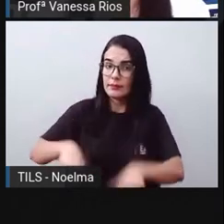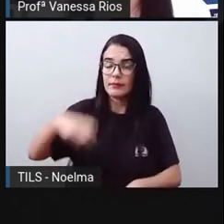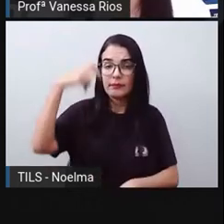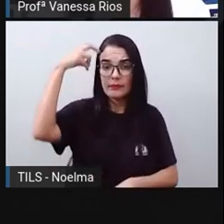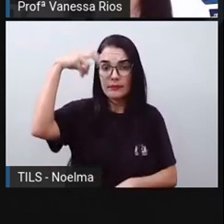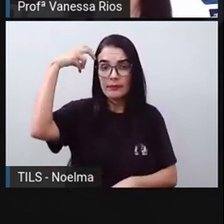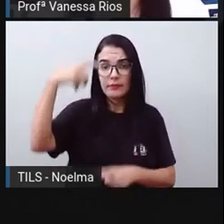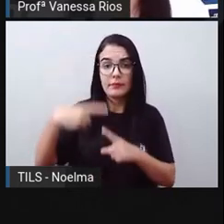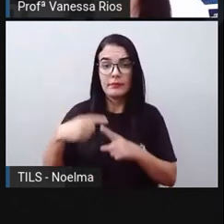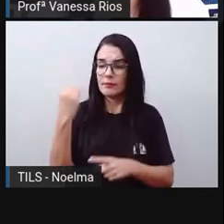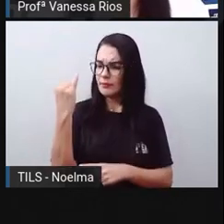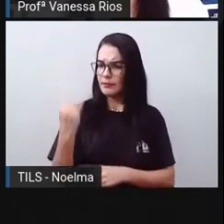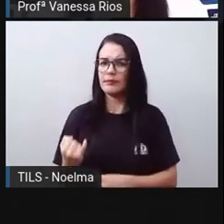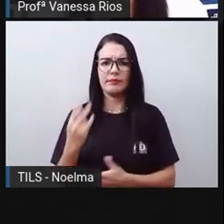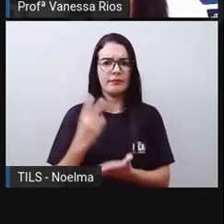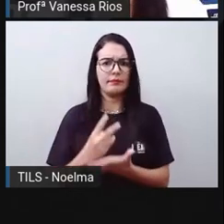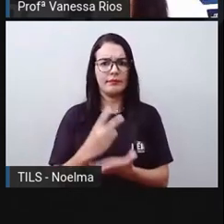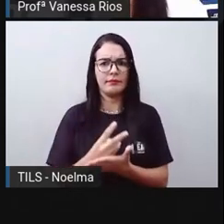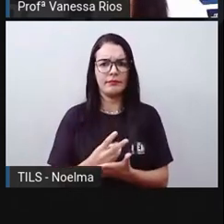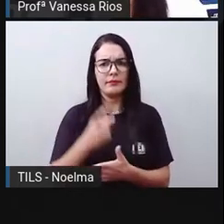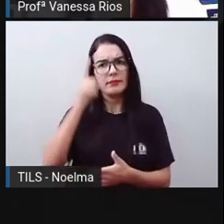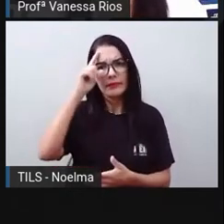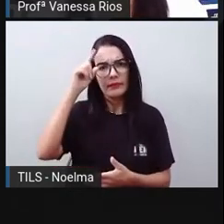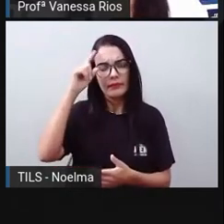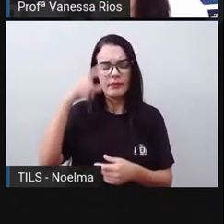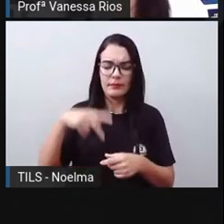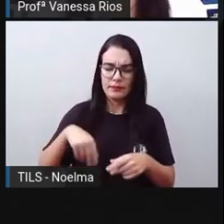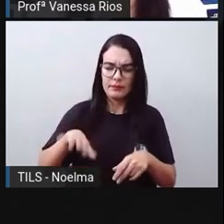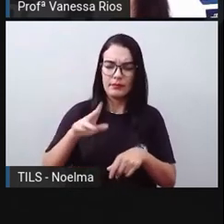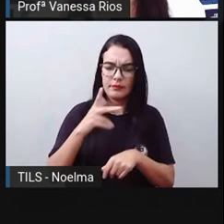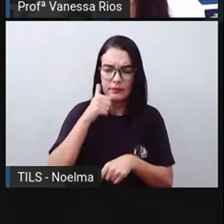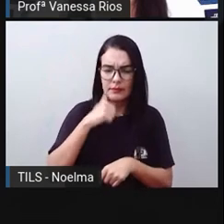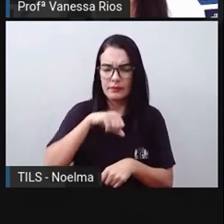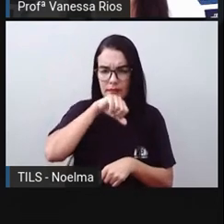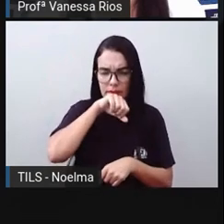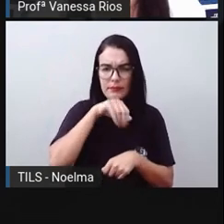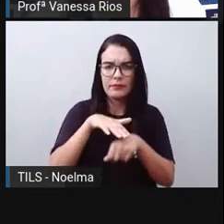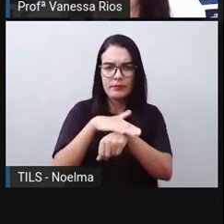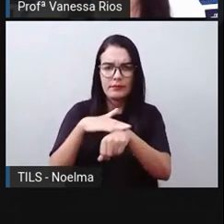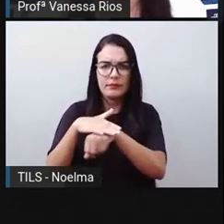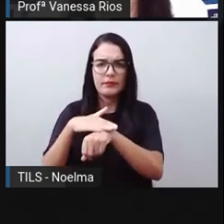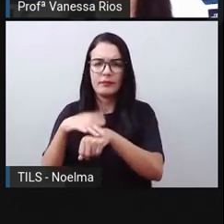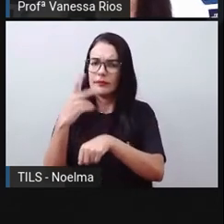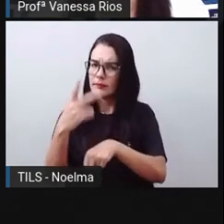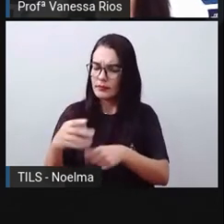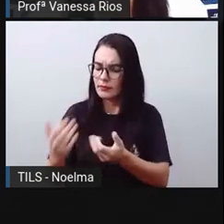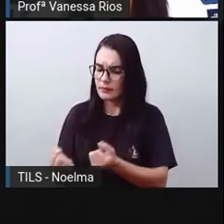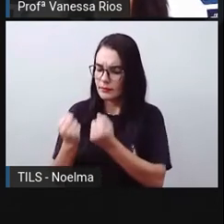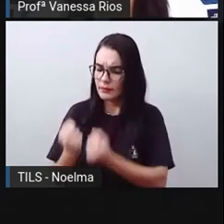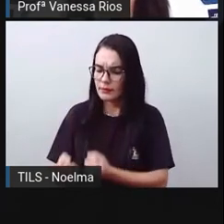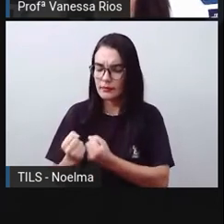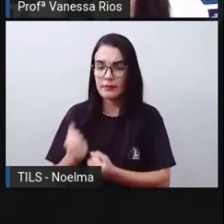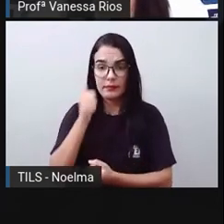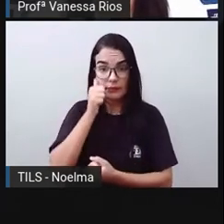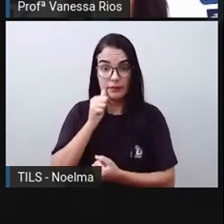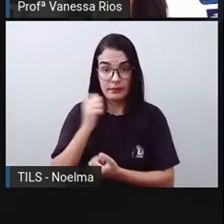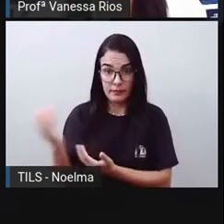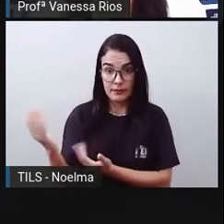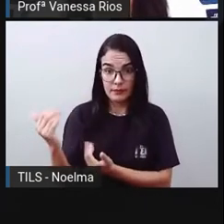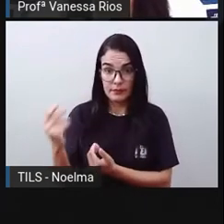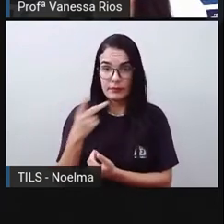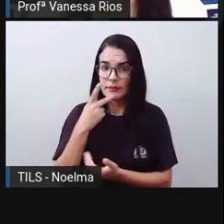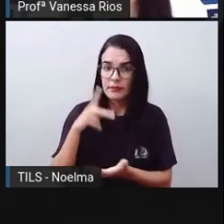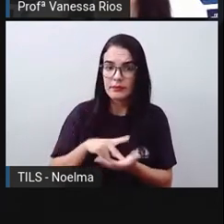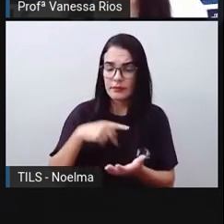muito magra. Toda vez que seus pais conversam com ela sobre seu peso, a jovem afirma que ao olhar